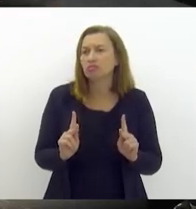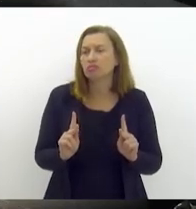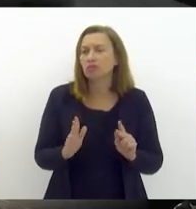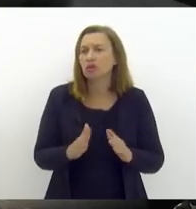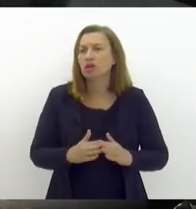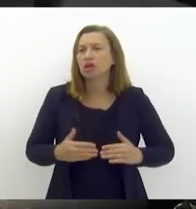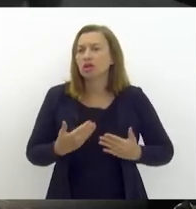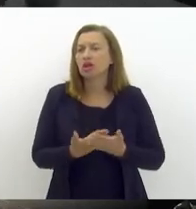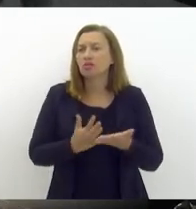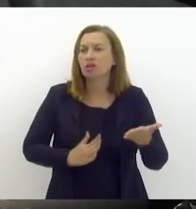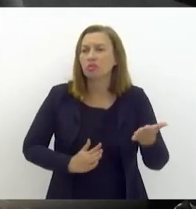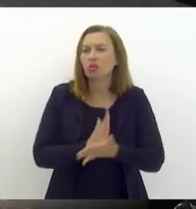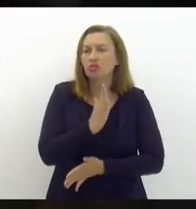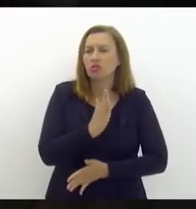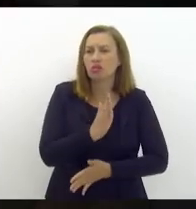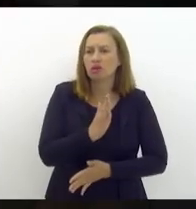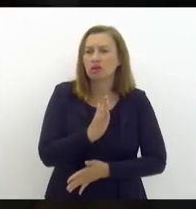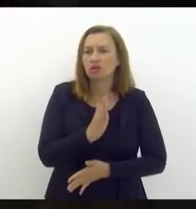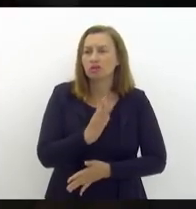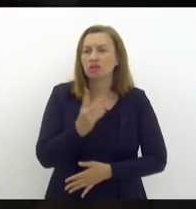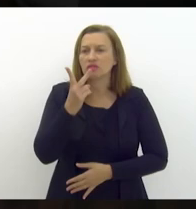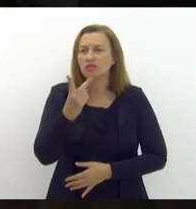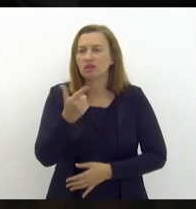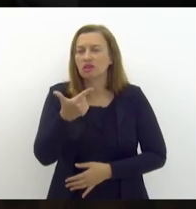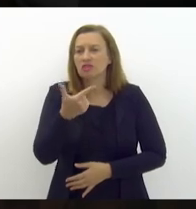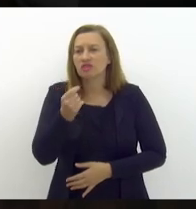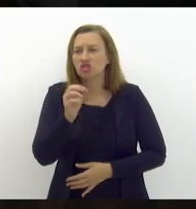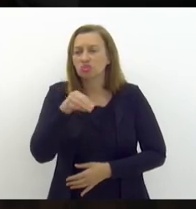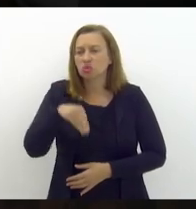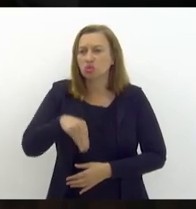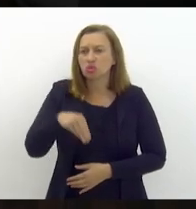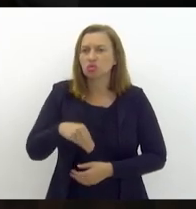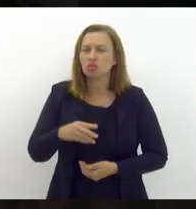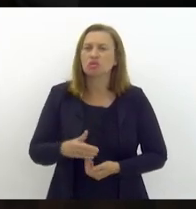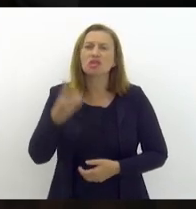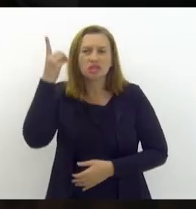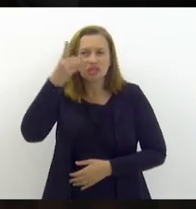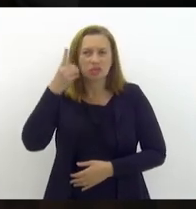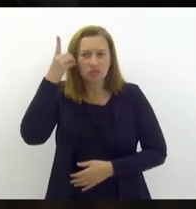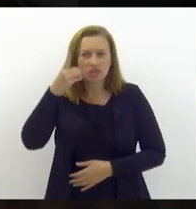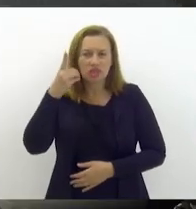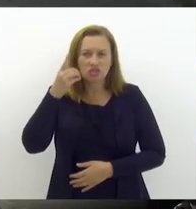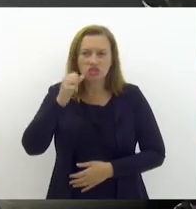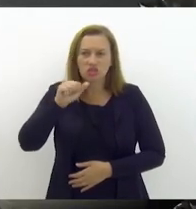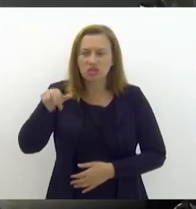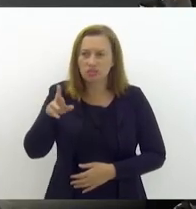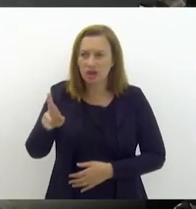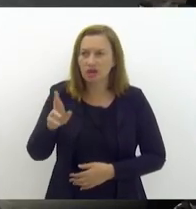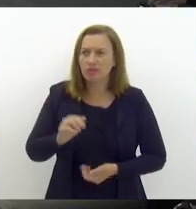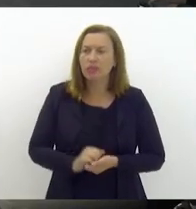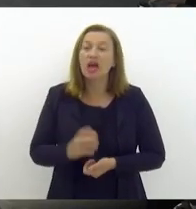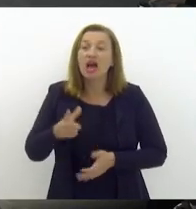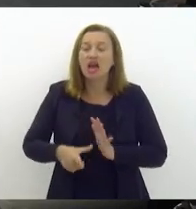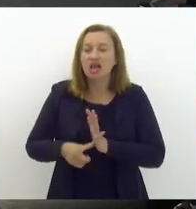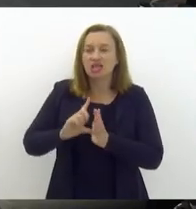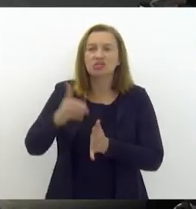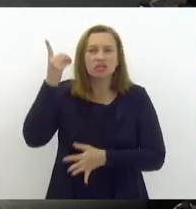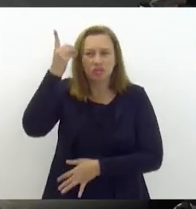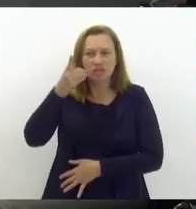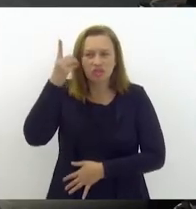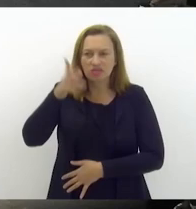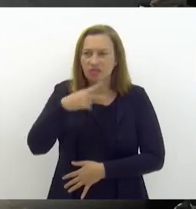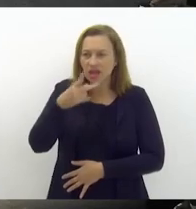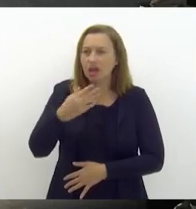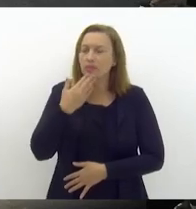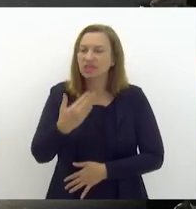Requerimento aprovado, prorrogação de mais 20 minutos. Deputado professor Josimar. Antes do nobre deputado usar a palavra, pedir